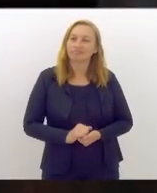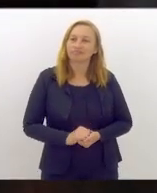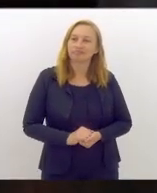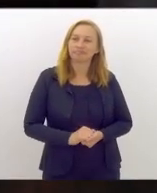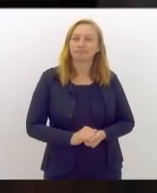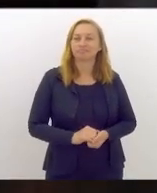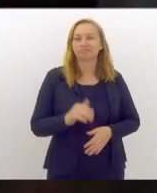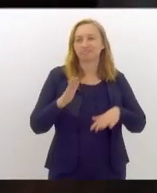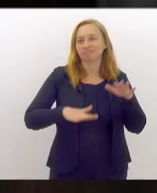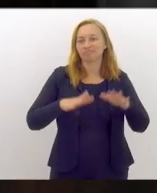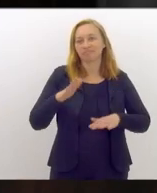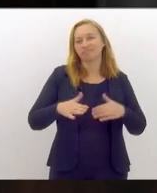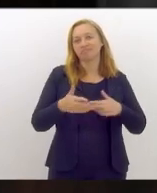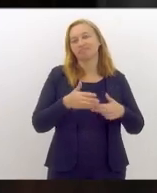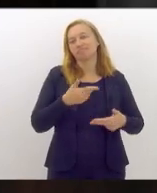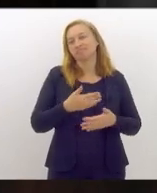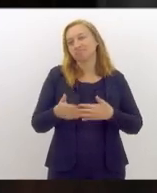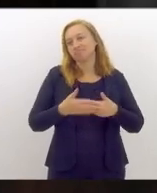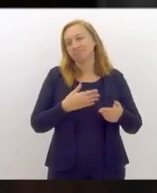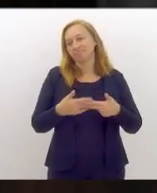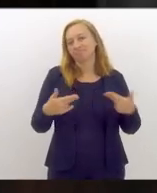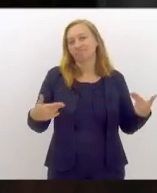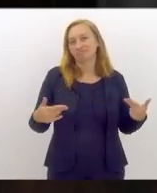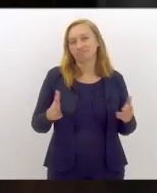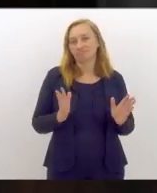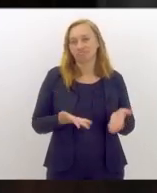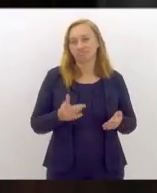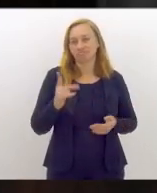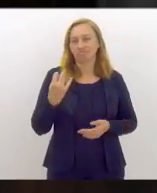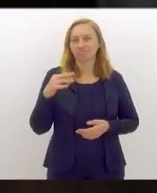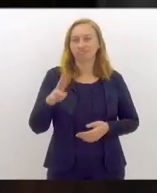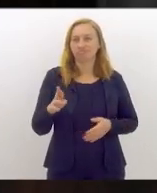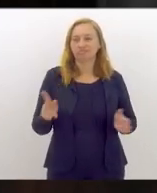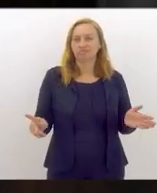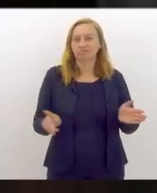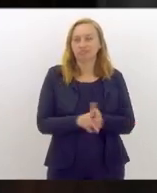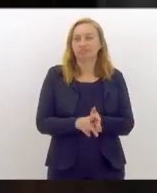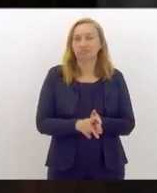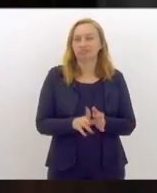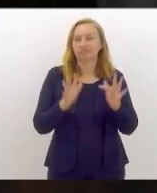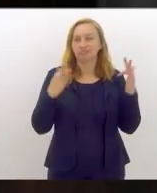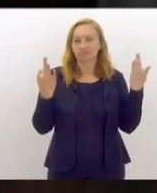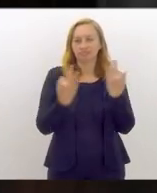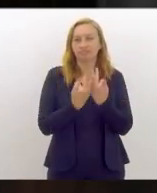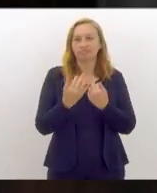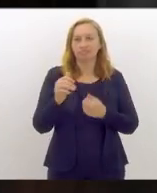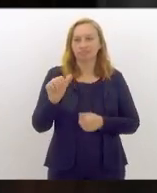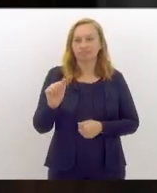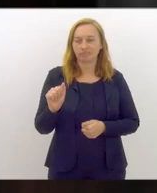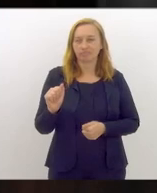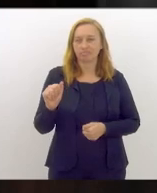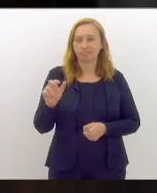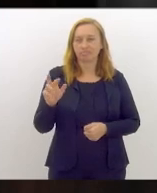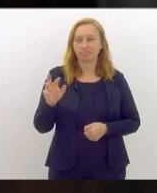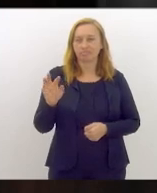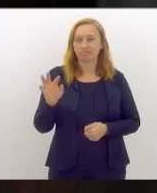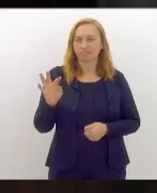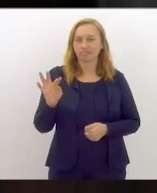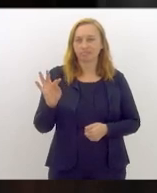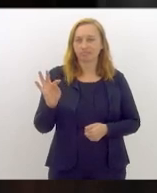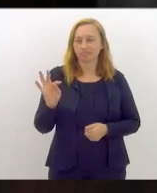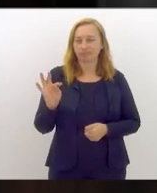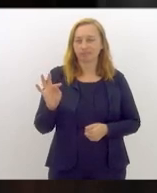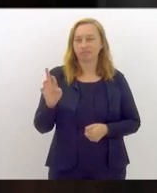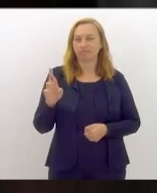independente de qualquer coisa na verdade hoje o Heitor faz parte da família pro reggae né porque independente da ONG